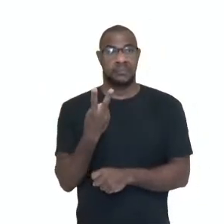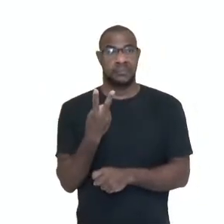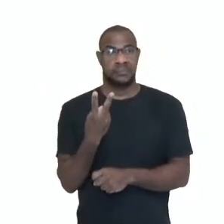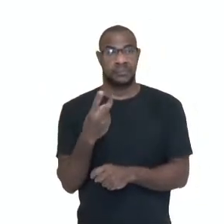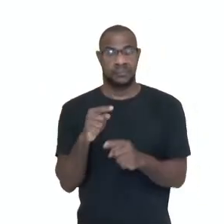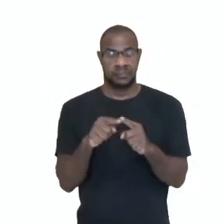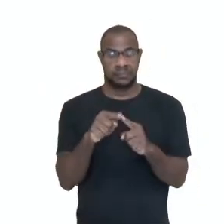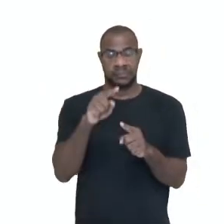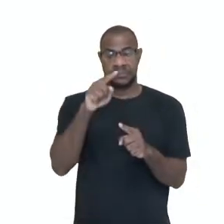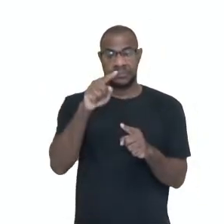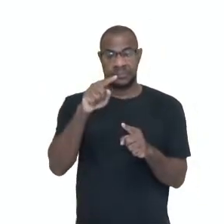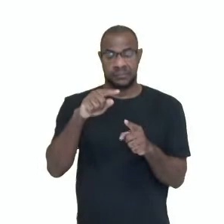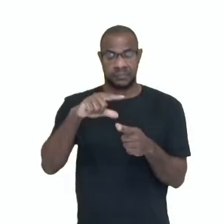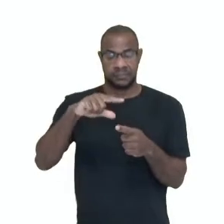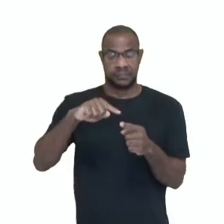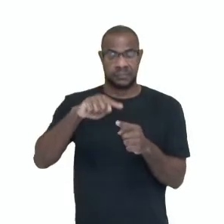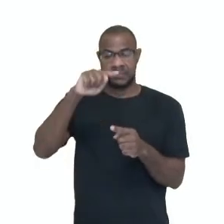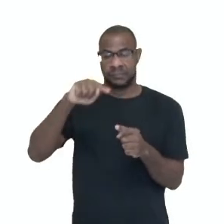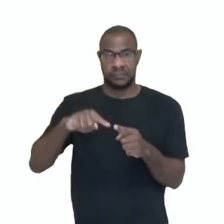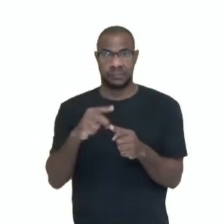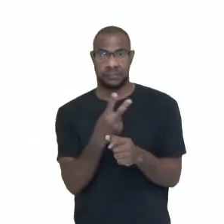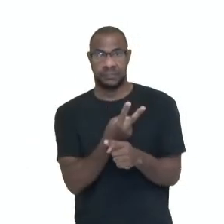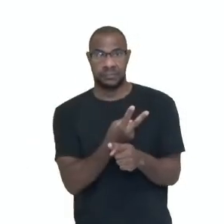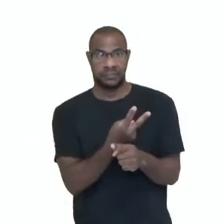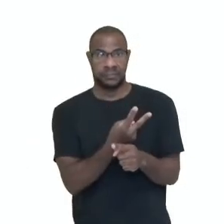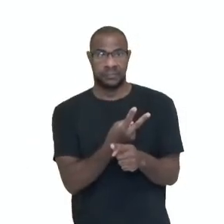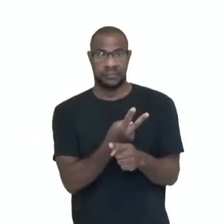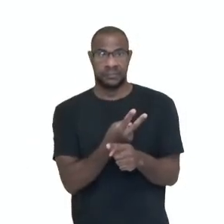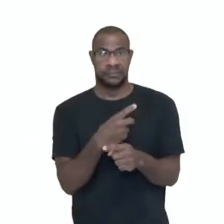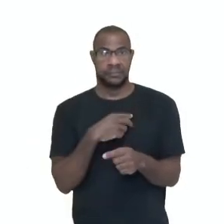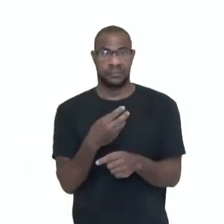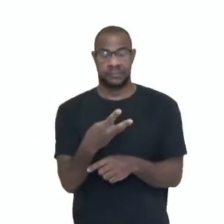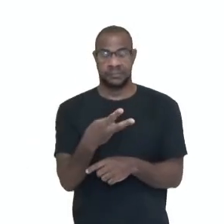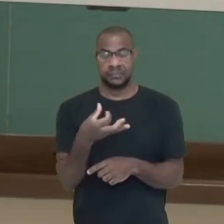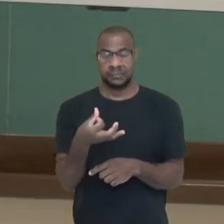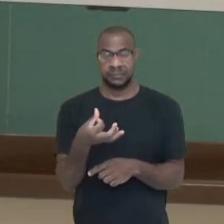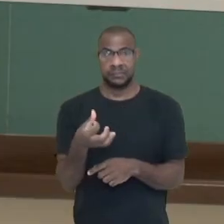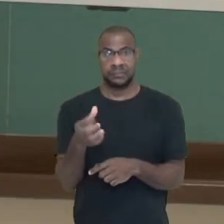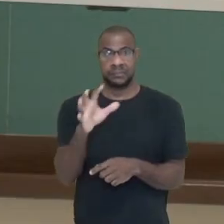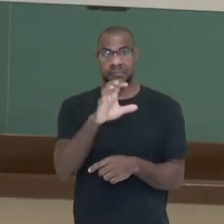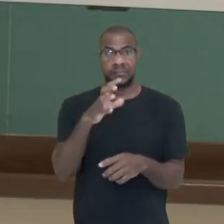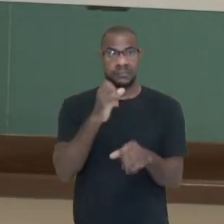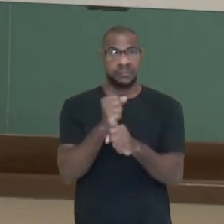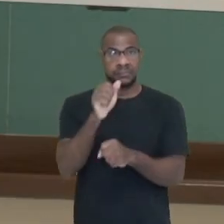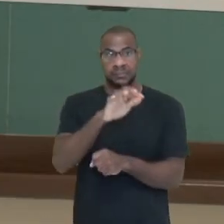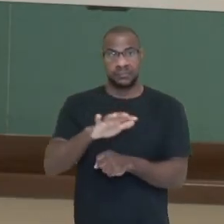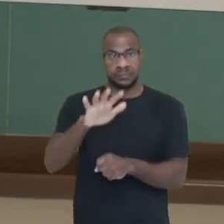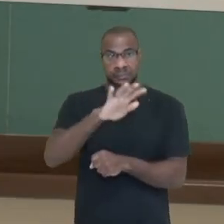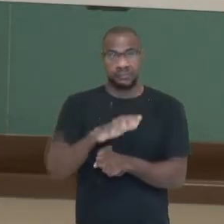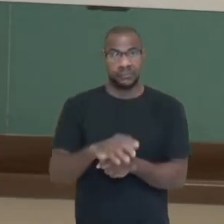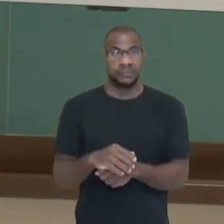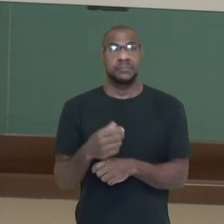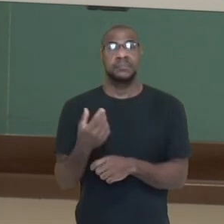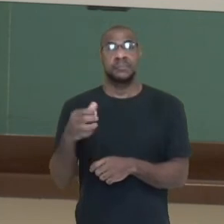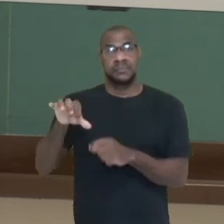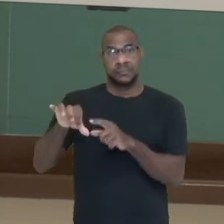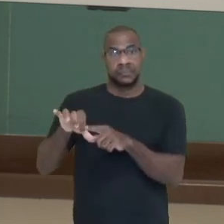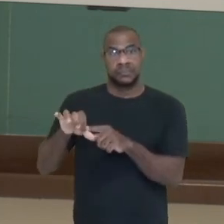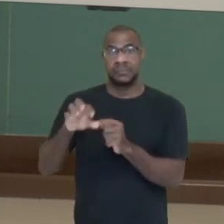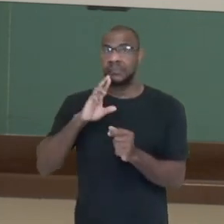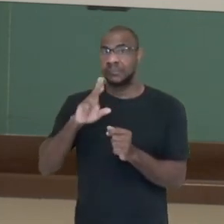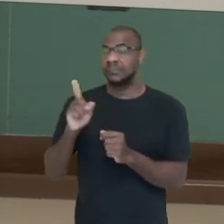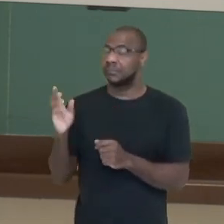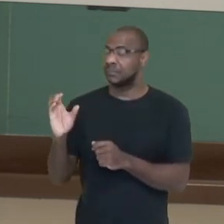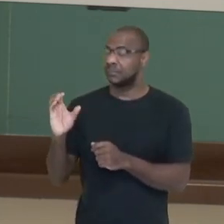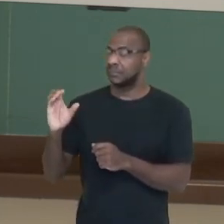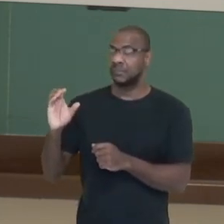vai fechar 90 centímetros quadrados. Percebam que as medidas lineares são dadas em centímetro. Sempre